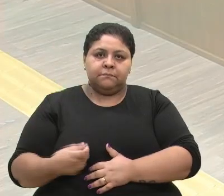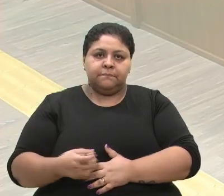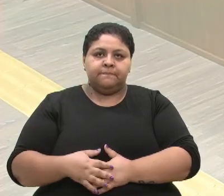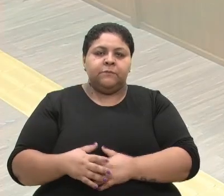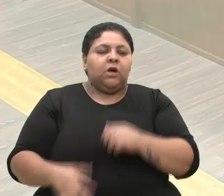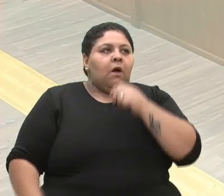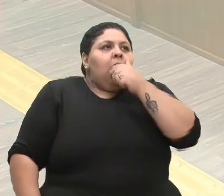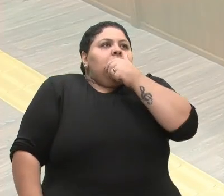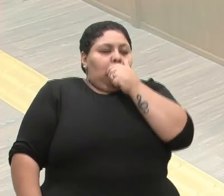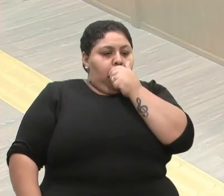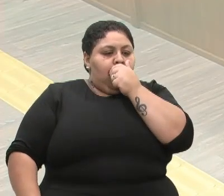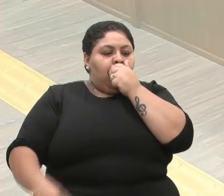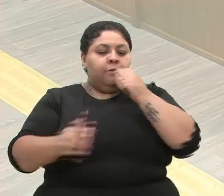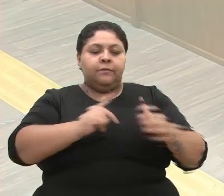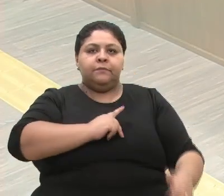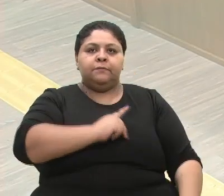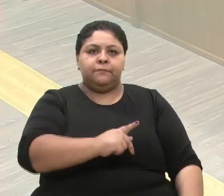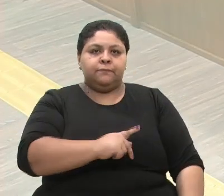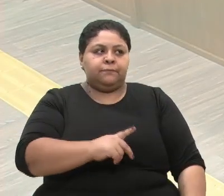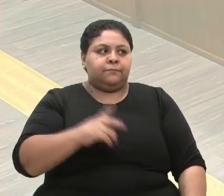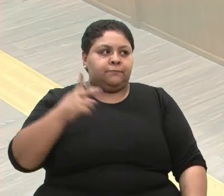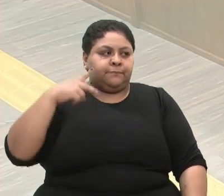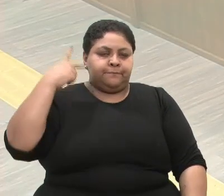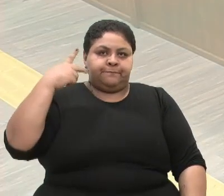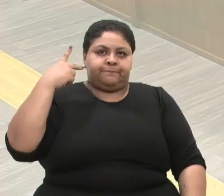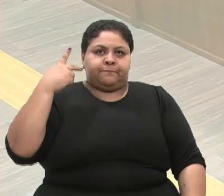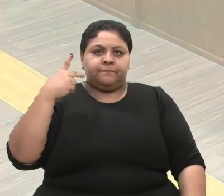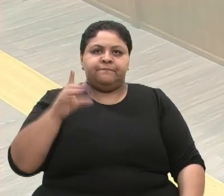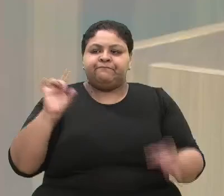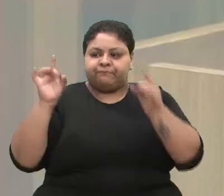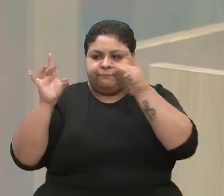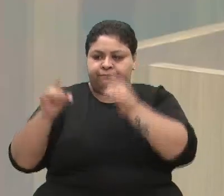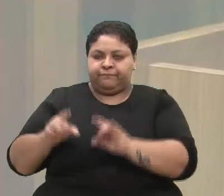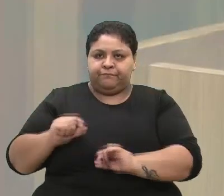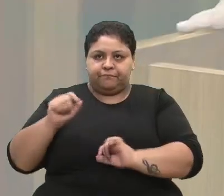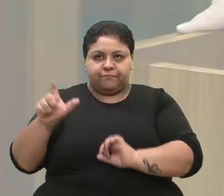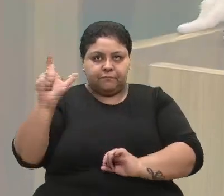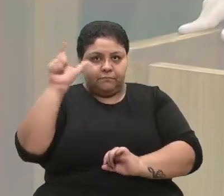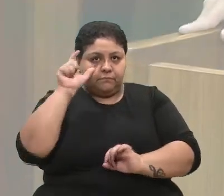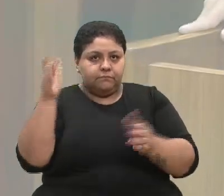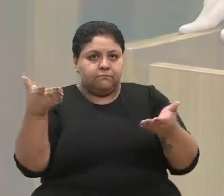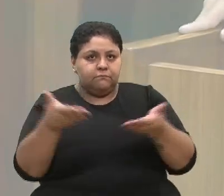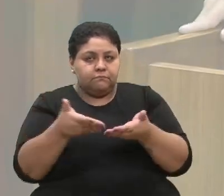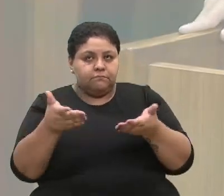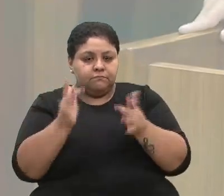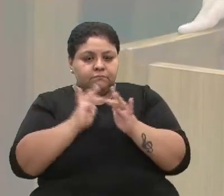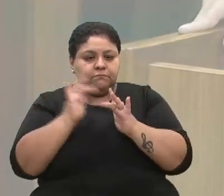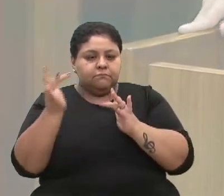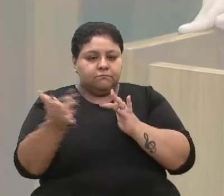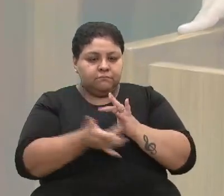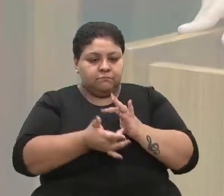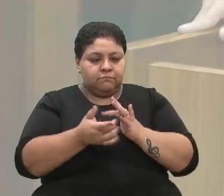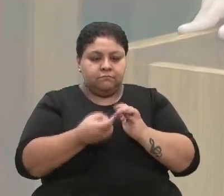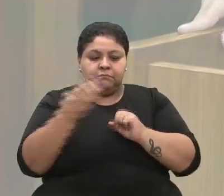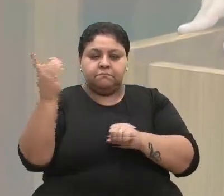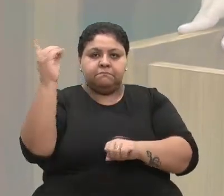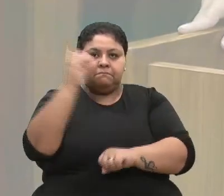Senhora presidente, nobres colegas, especial a quem está nos assistindo hoje através das redes sociais, o meu bom